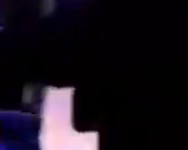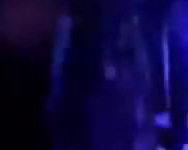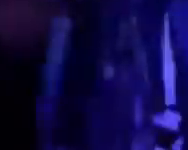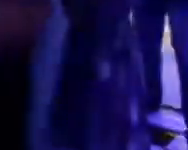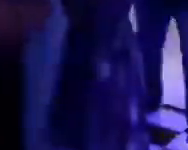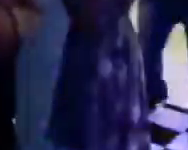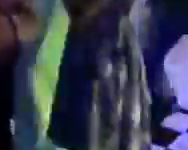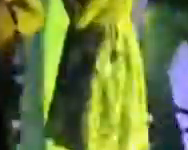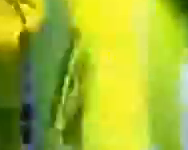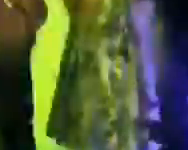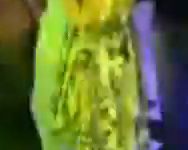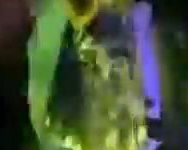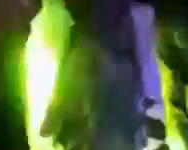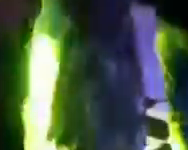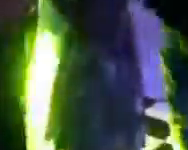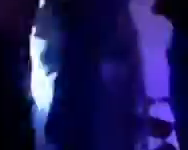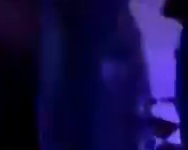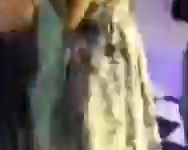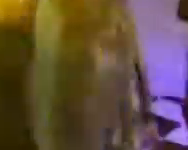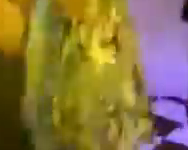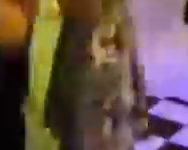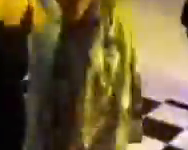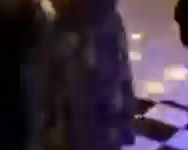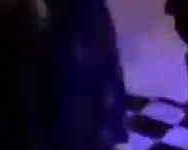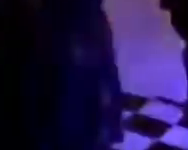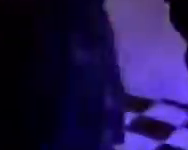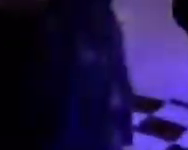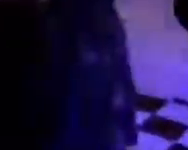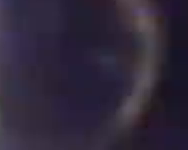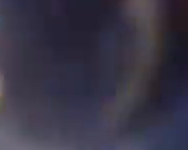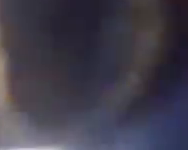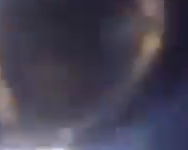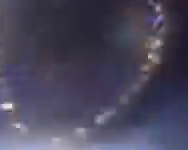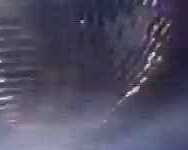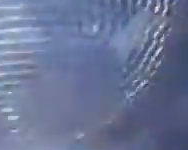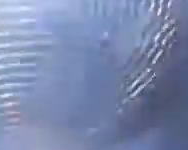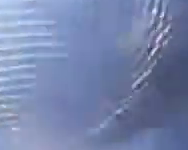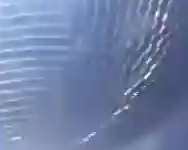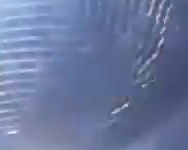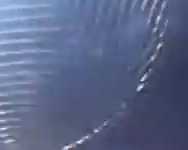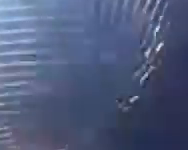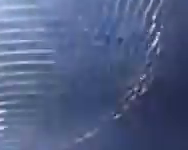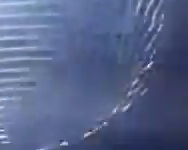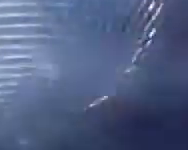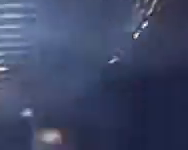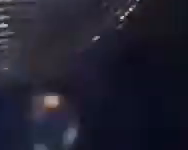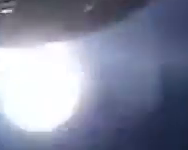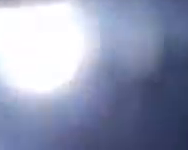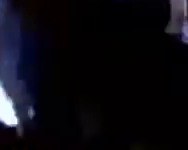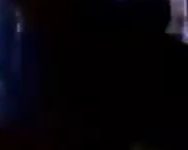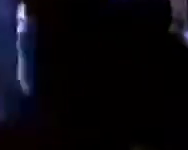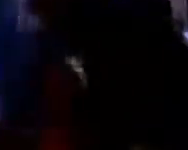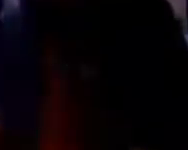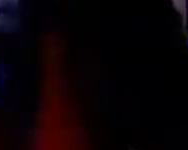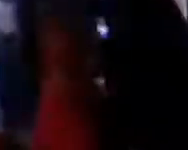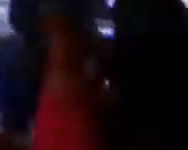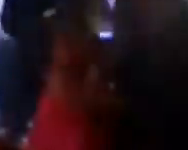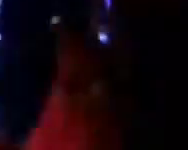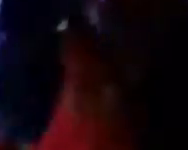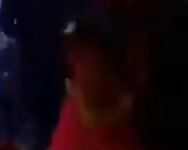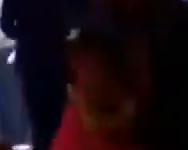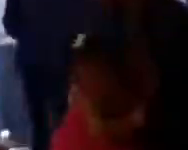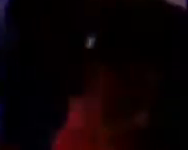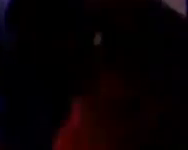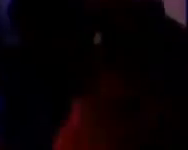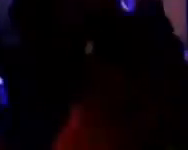inesquecíveis sucessos de todas as épocas. Em qualquer ocasião, a equipe da ML Eventos, que possui mais de 9 anos de